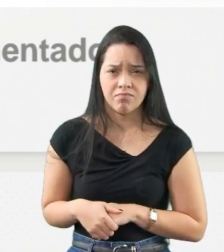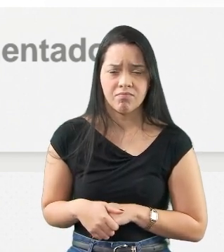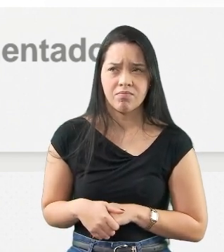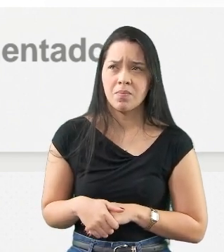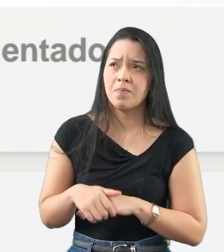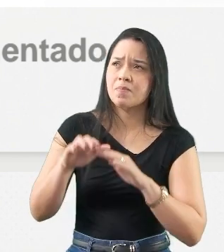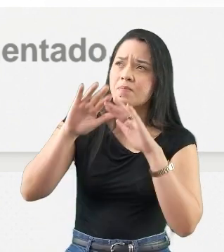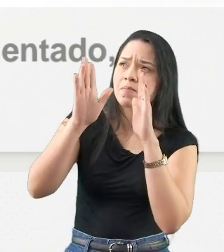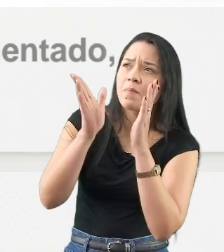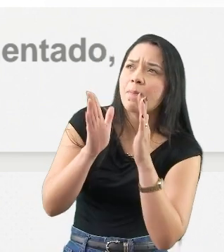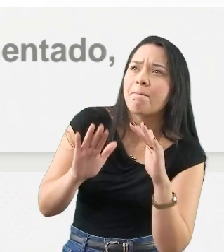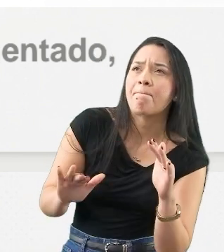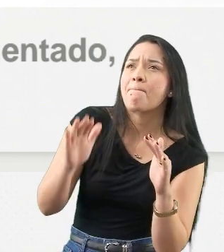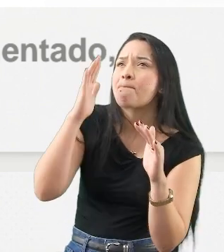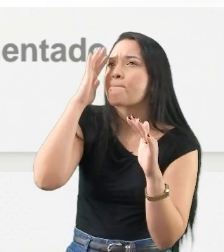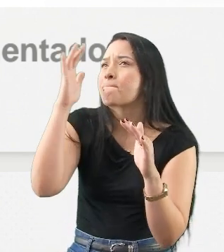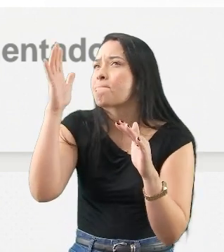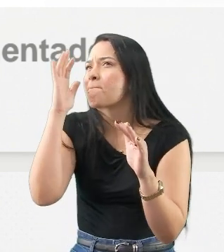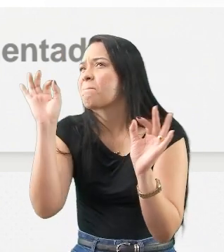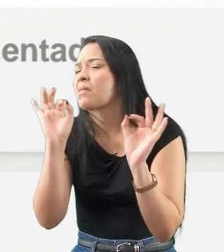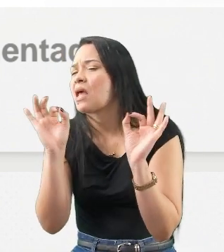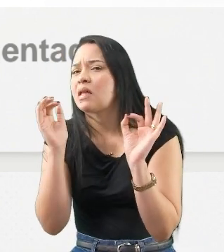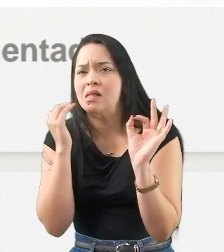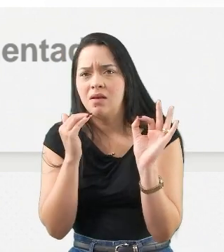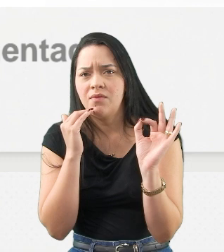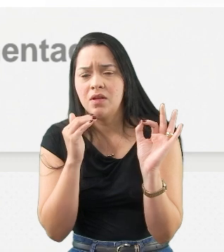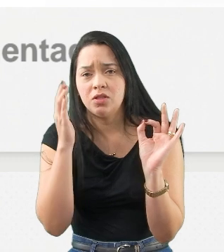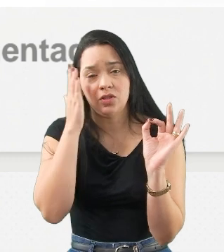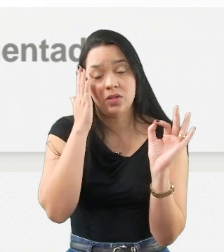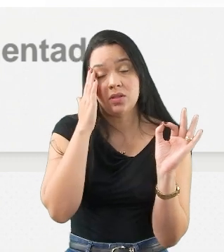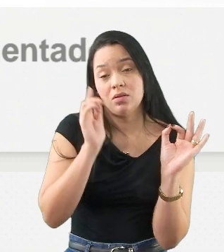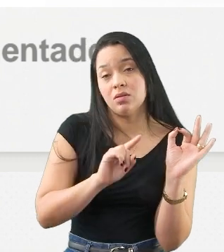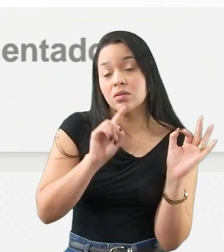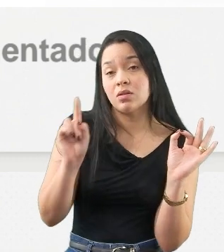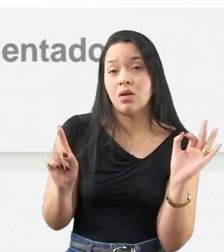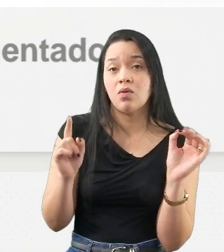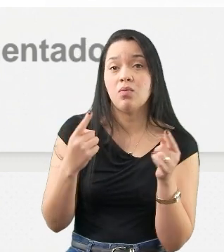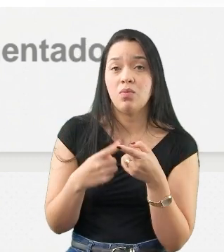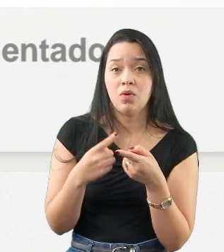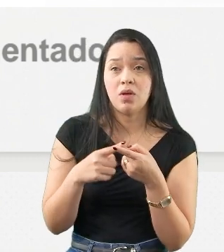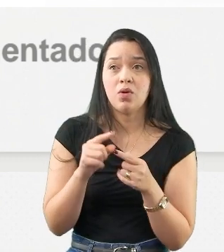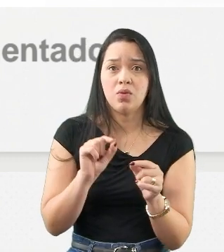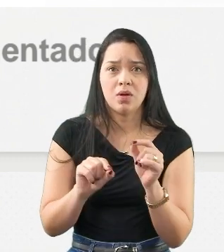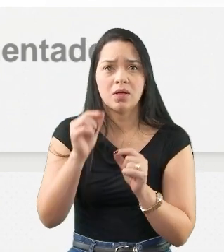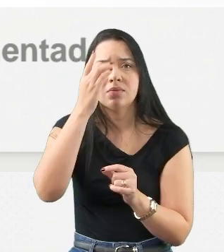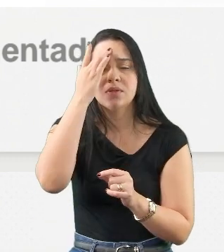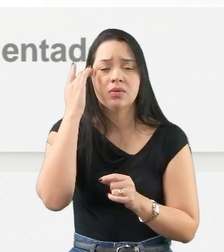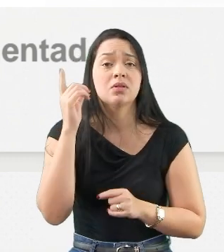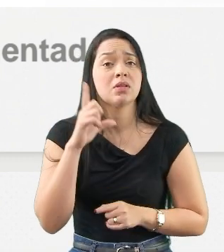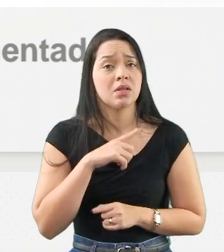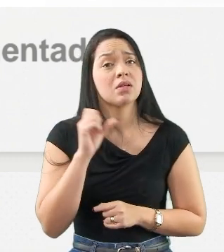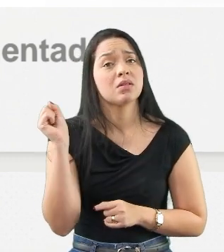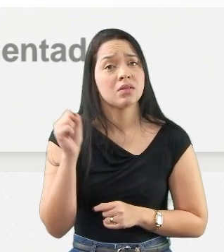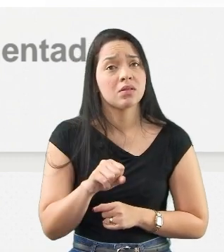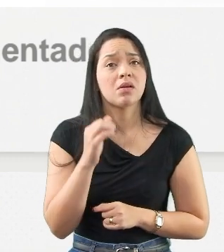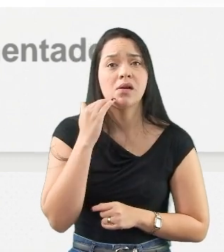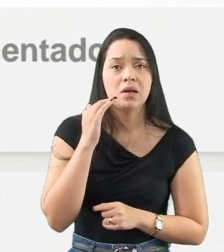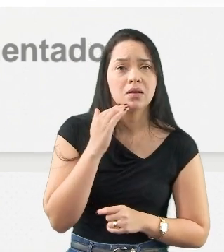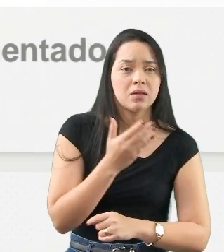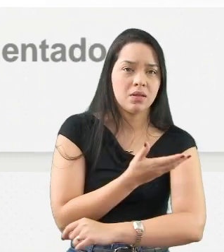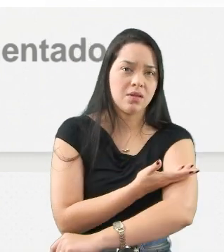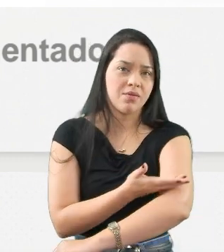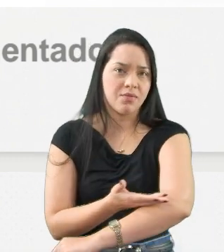idealizados na perfeição, sem nenhum defeito? A gente vai entender que não, que cotidianamente as pessoas têm defeito, a gente tem costumes, a gente